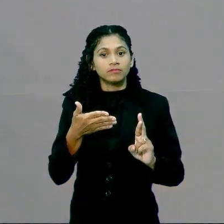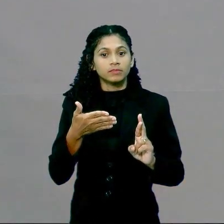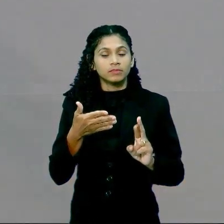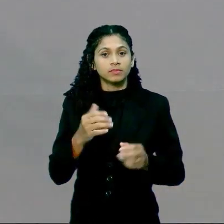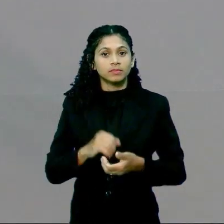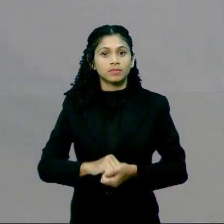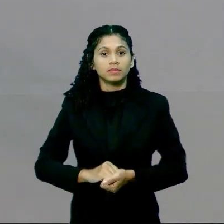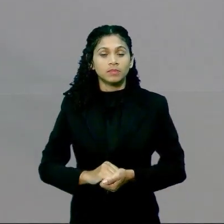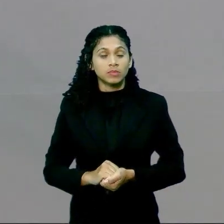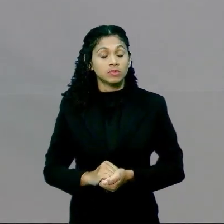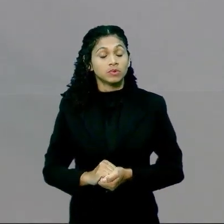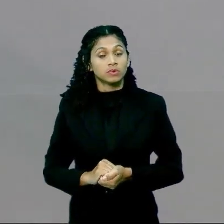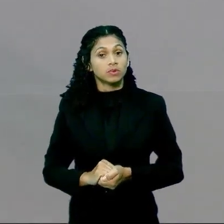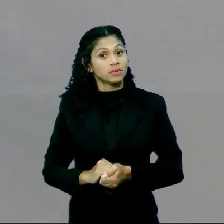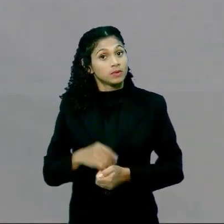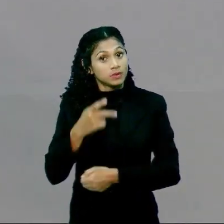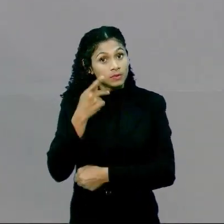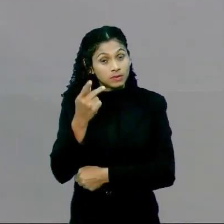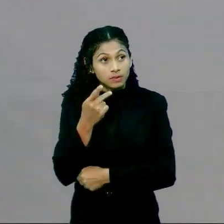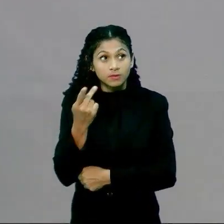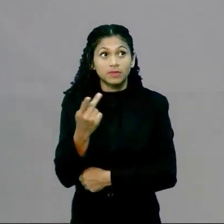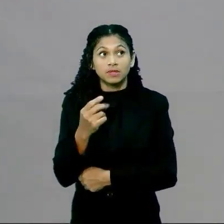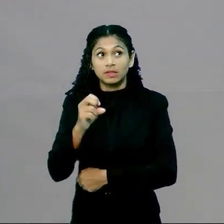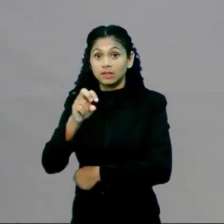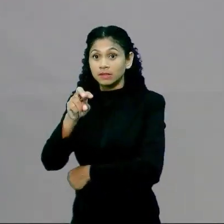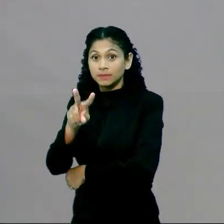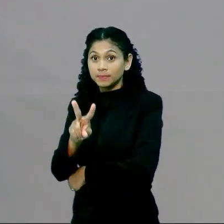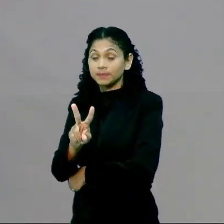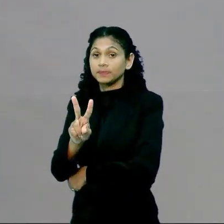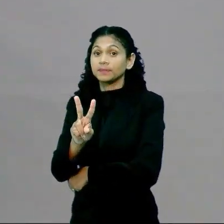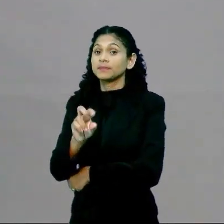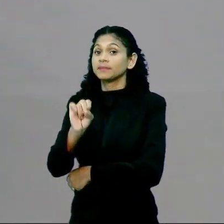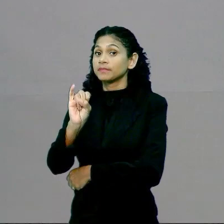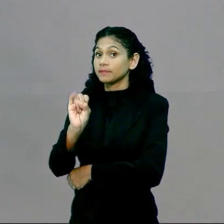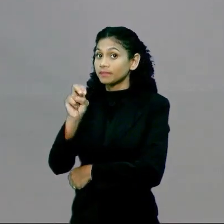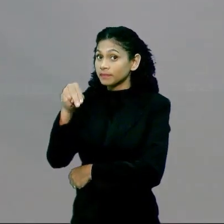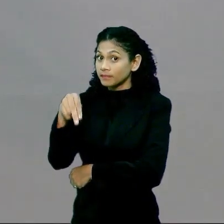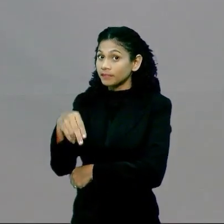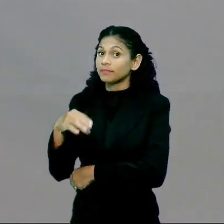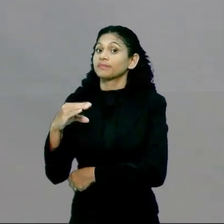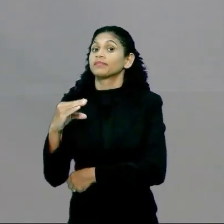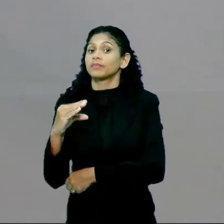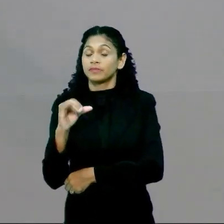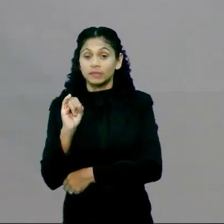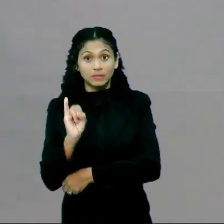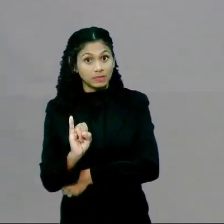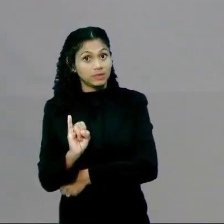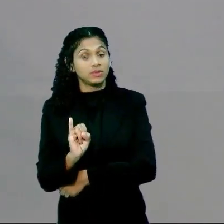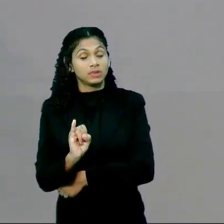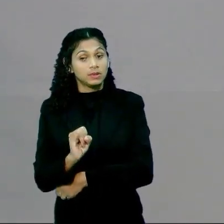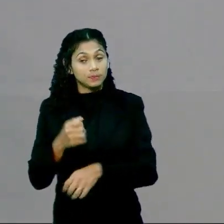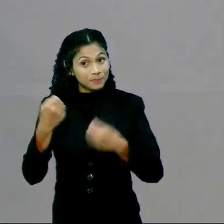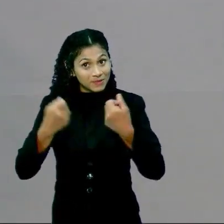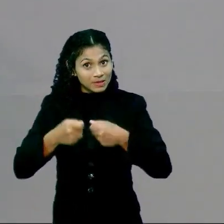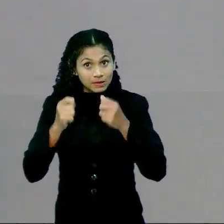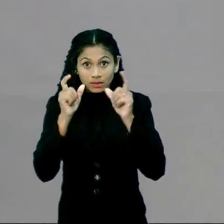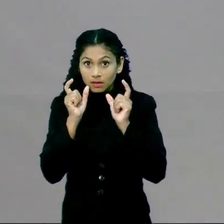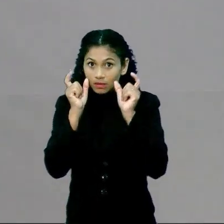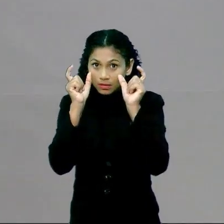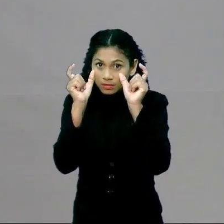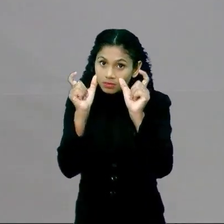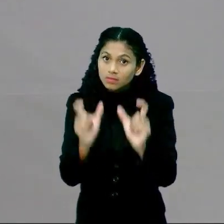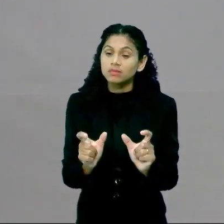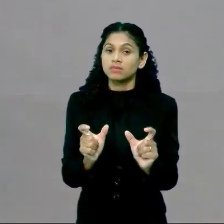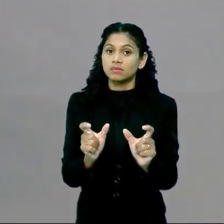Vinci. Então não é qualquer coisa, não é qualquer um, tá? Então a gente já tem que ficar de orelha em pé, como dizia minha mãe, né? Tem que ficar